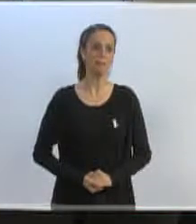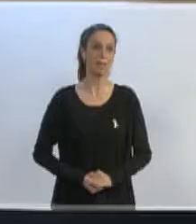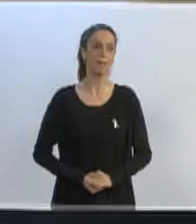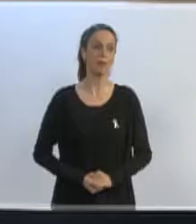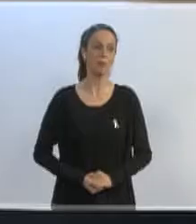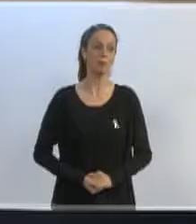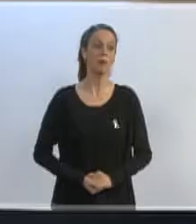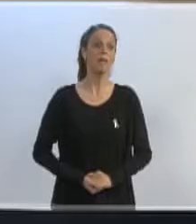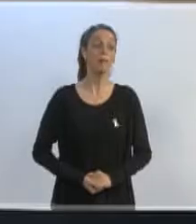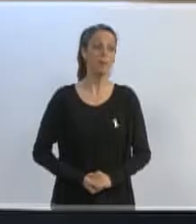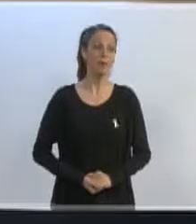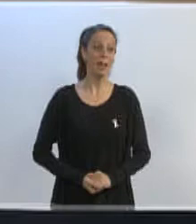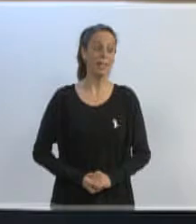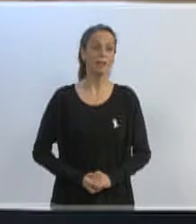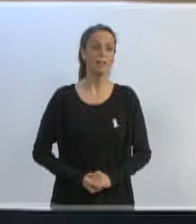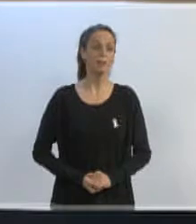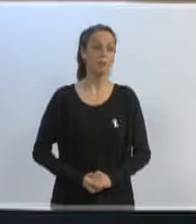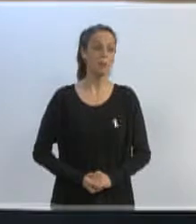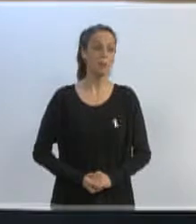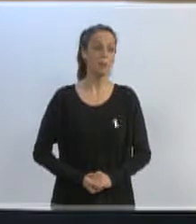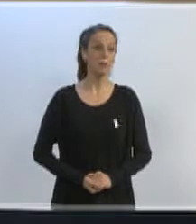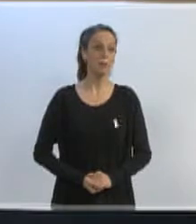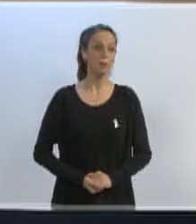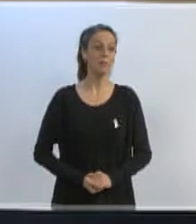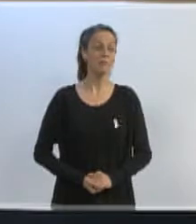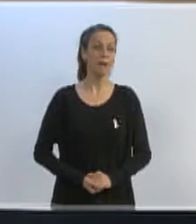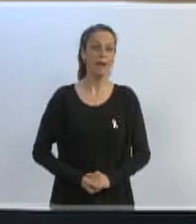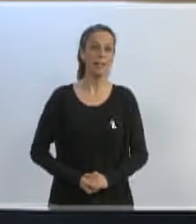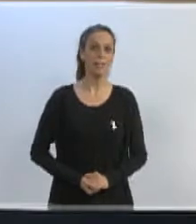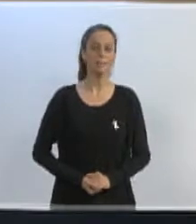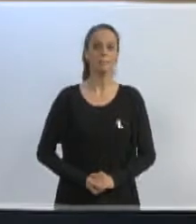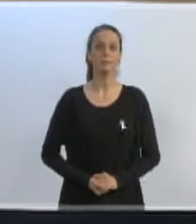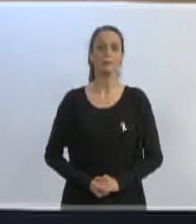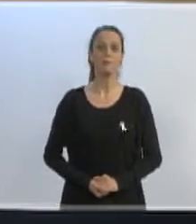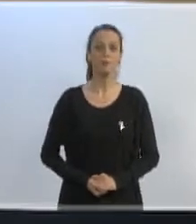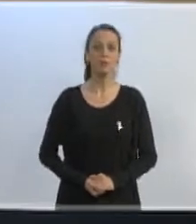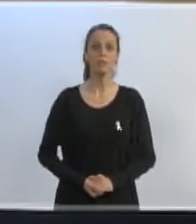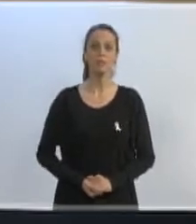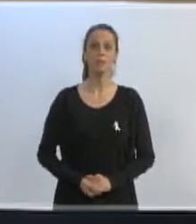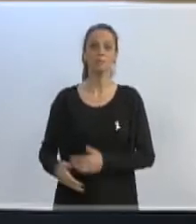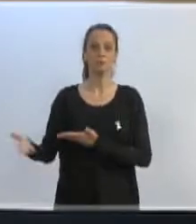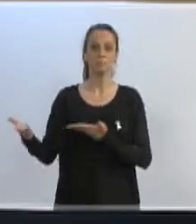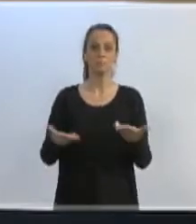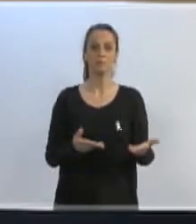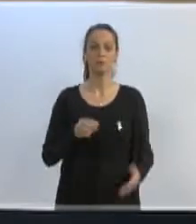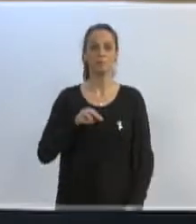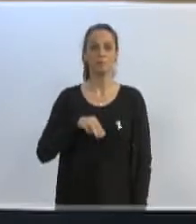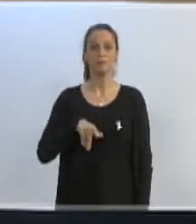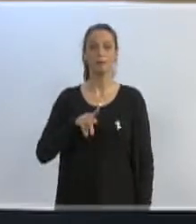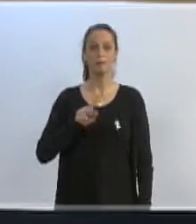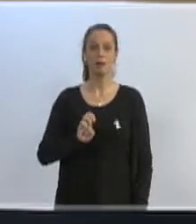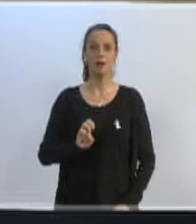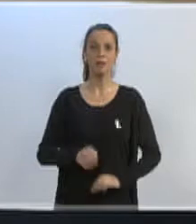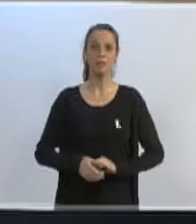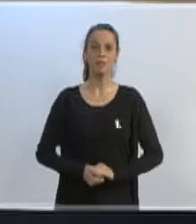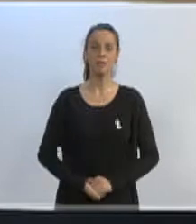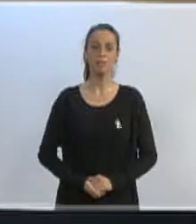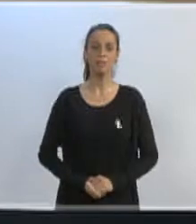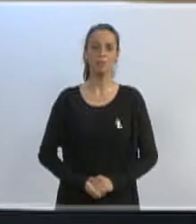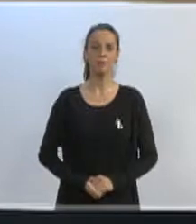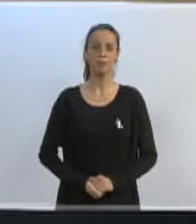Obrigado, dona Nilva. Nesse momento, eu gostaria de chamar o senhor Mike Moretti,